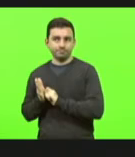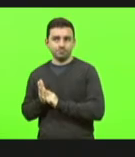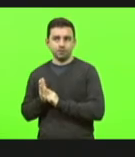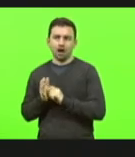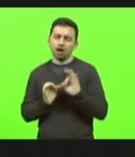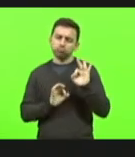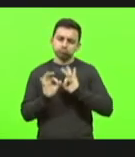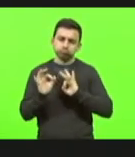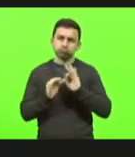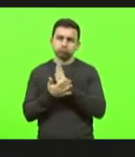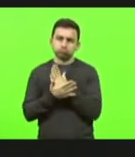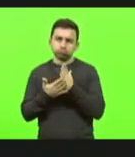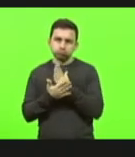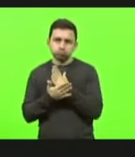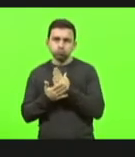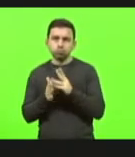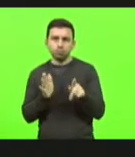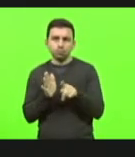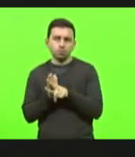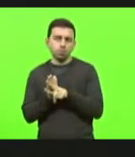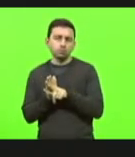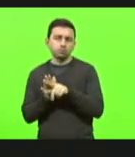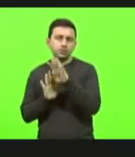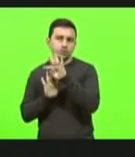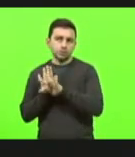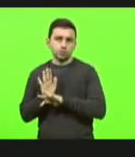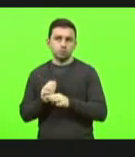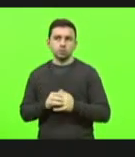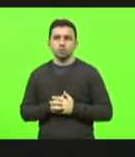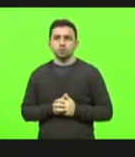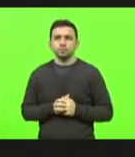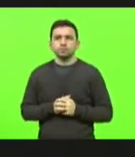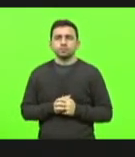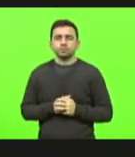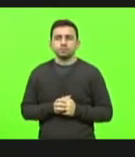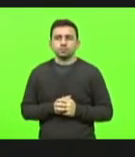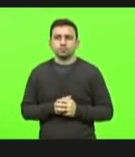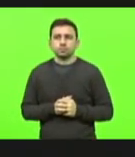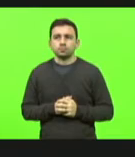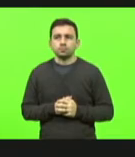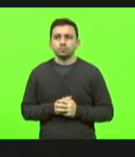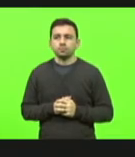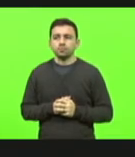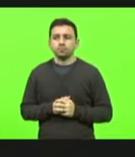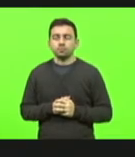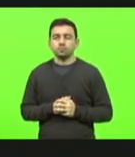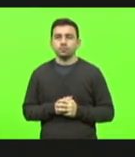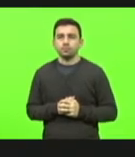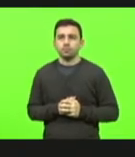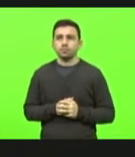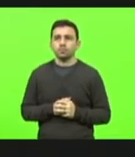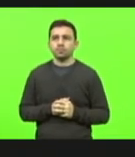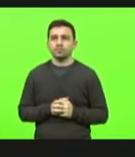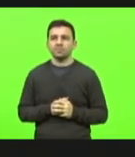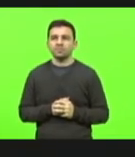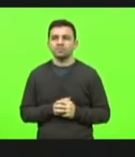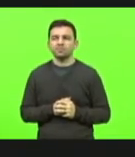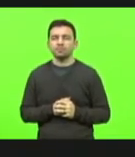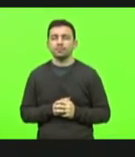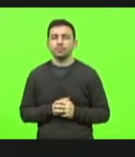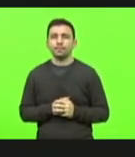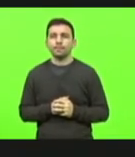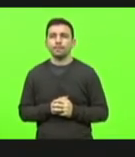ajustes de redação mesmo. Muito obrigado. Não tinha dado relatório. Aprovando. Ah, tá.